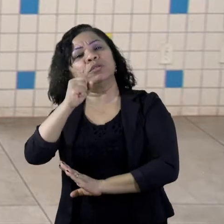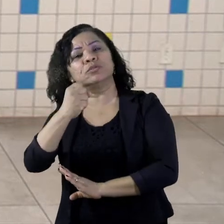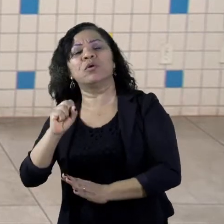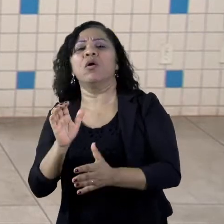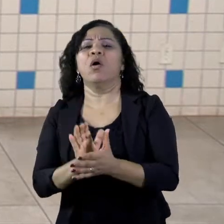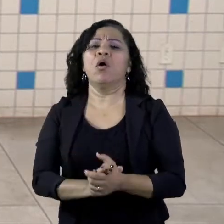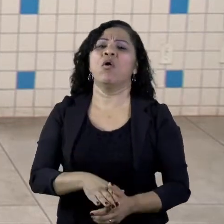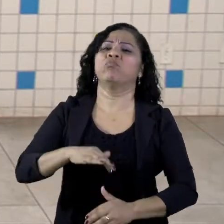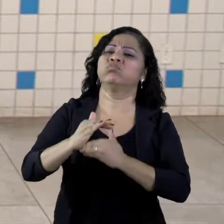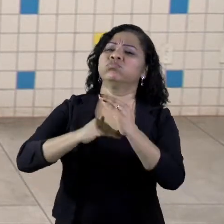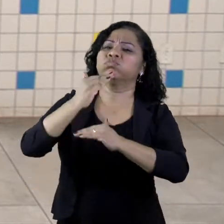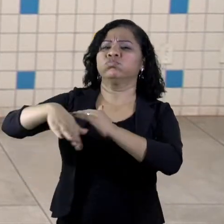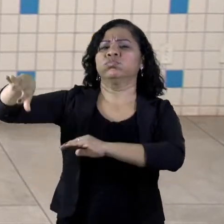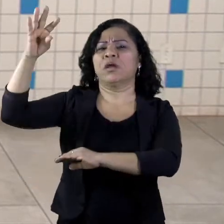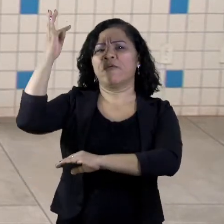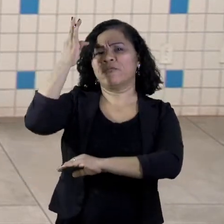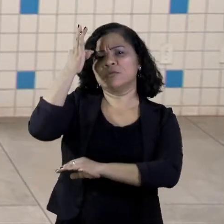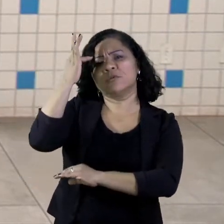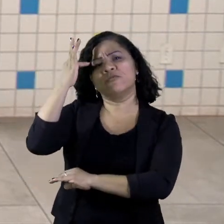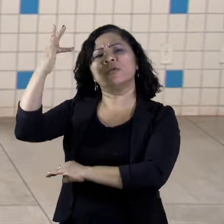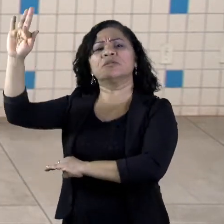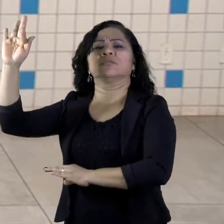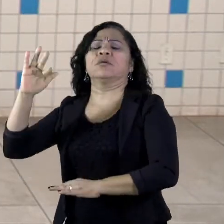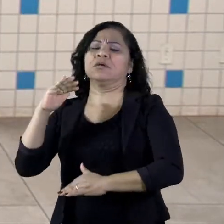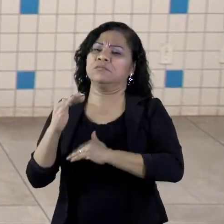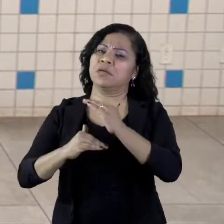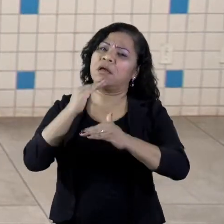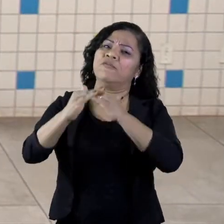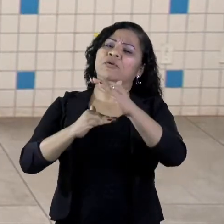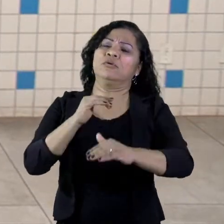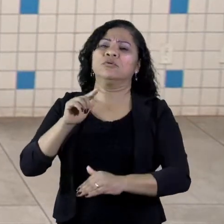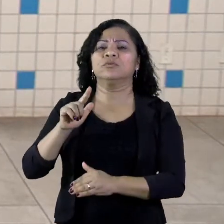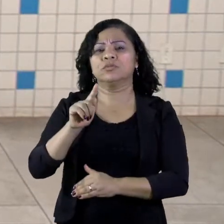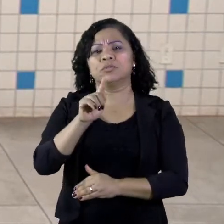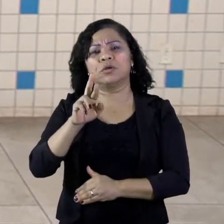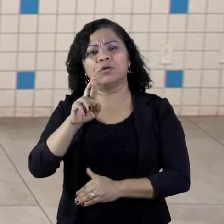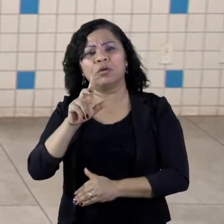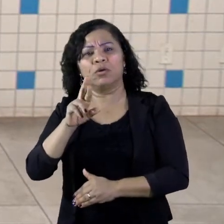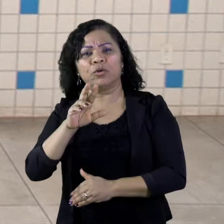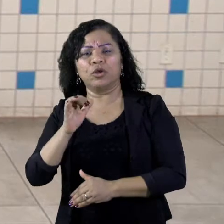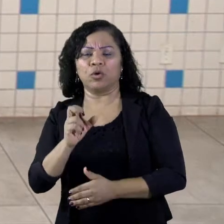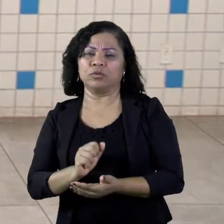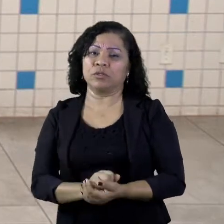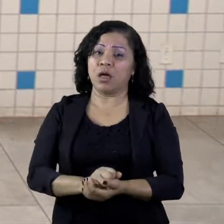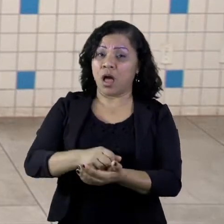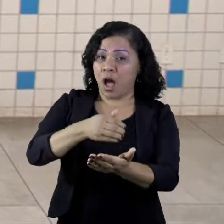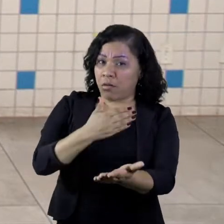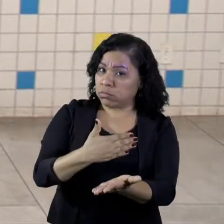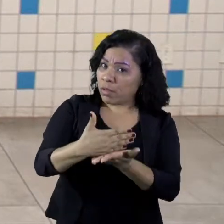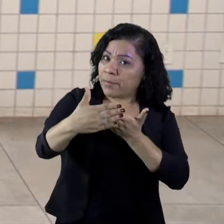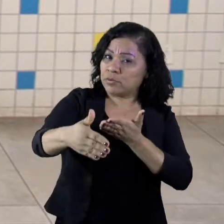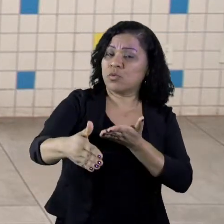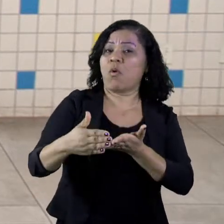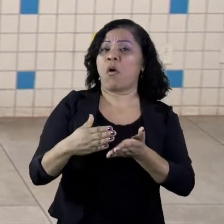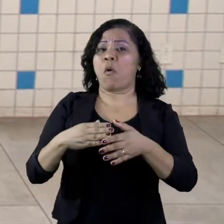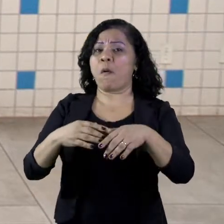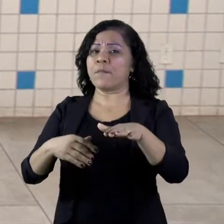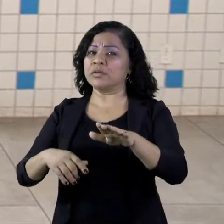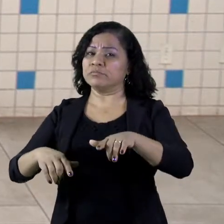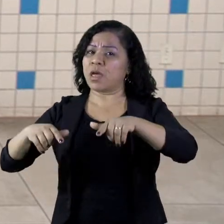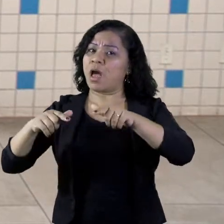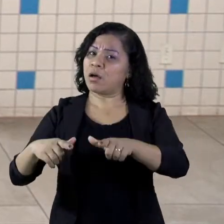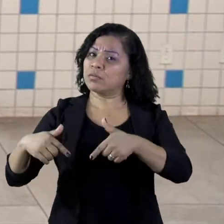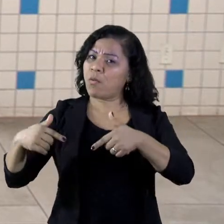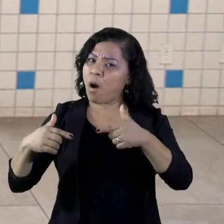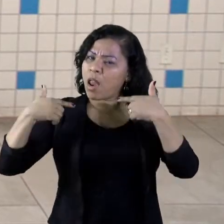Francesa, Revolução Gloriosa, e nesses movimentos as pessoas começaram a lutar pelos seus direitos. Inclusive,